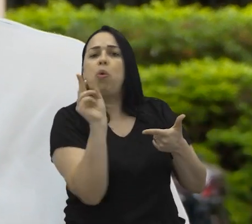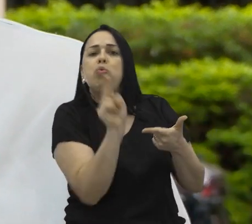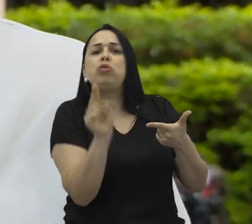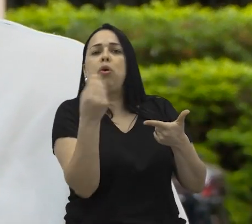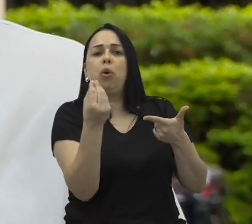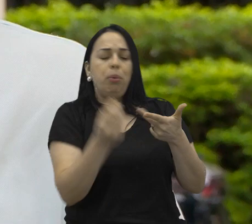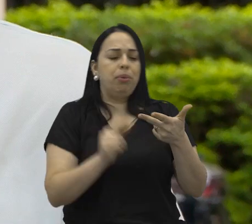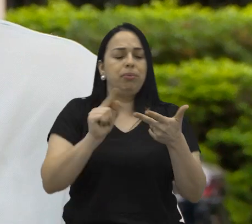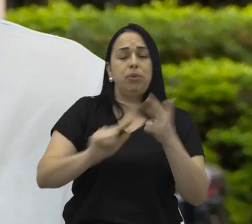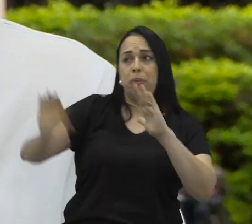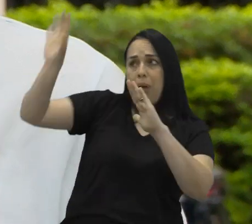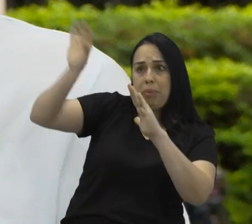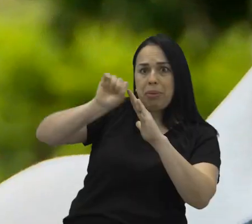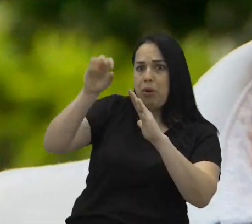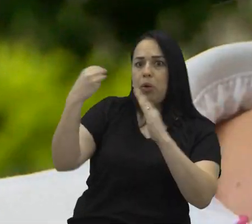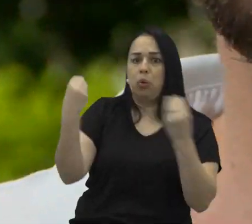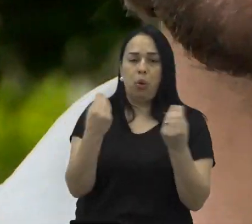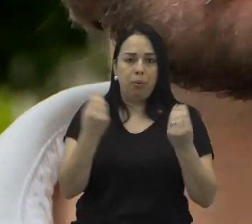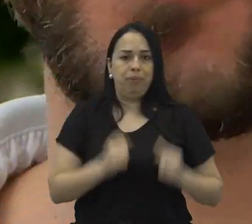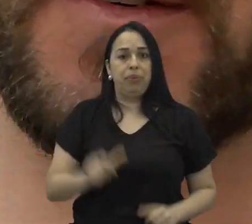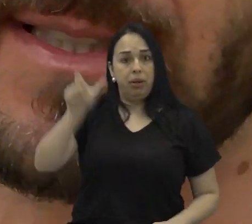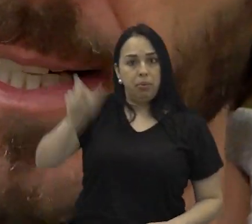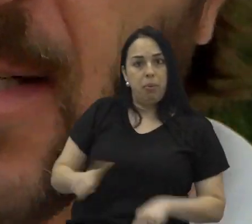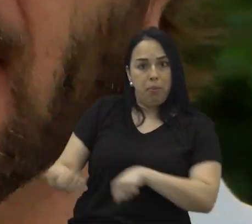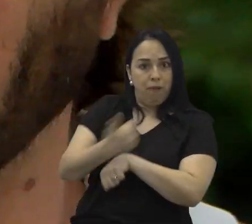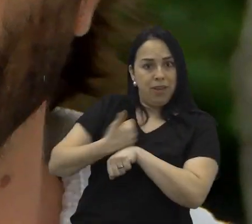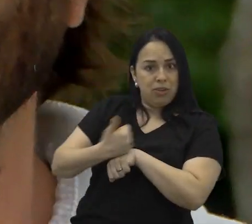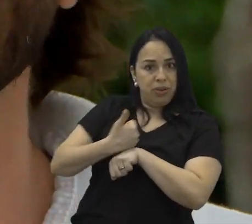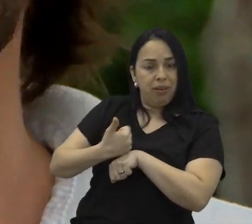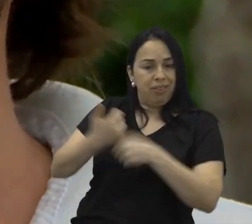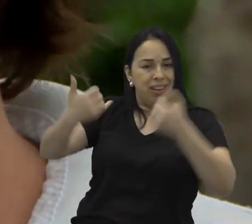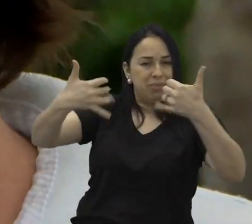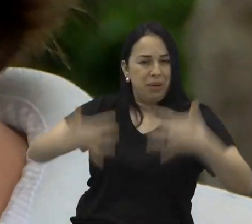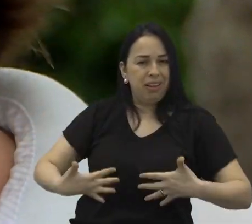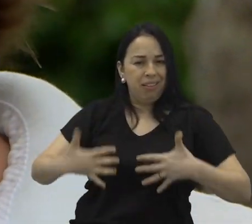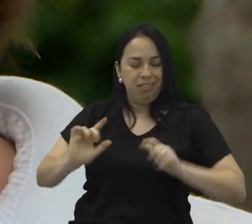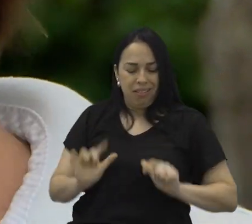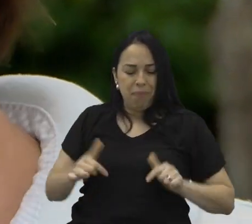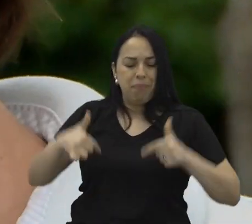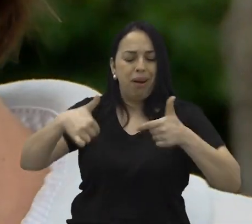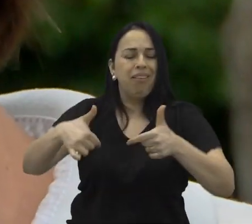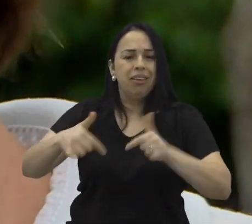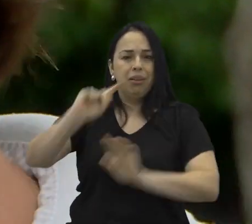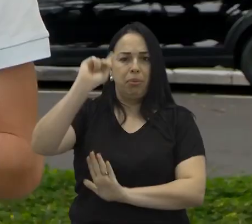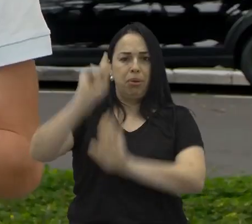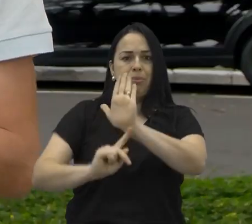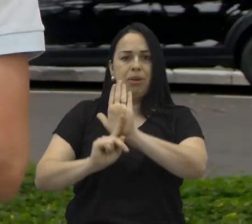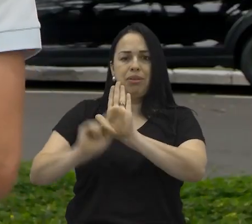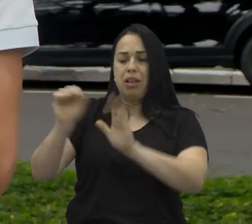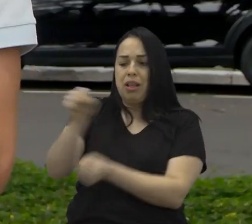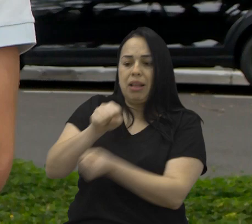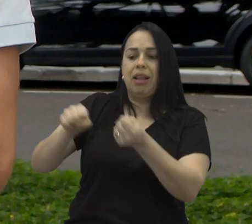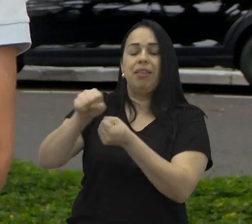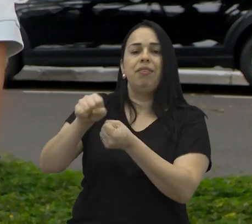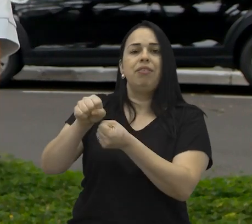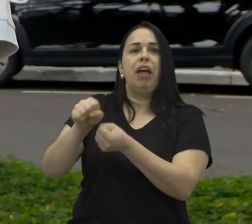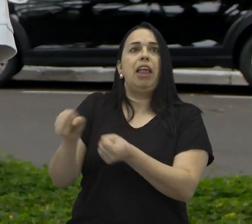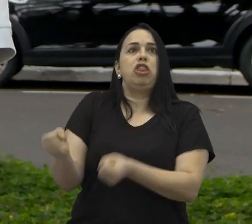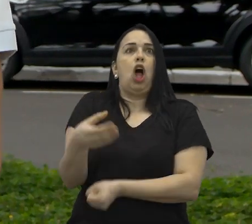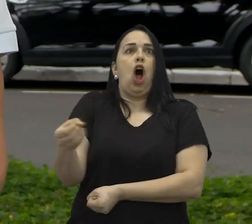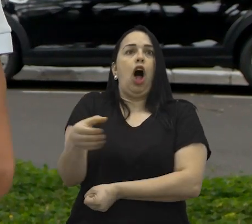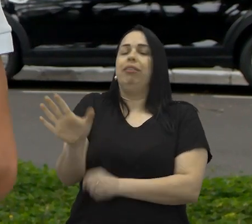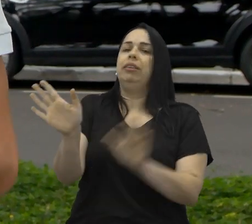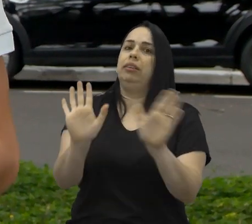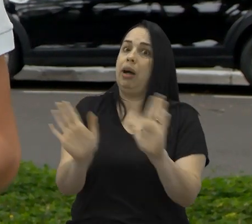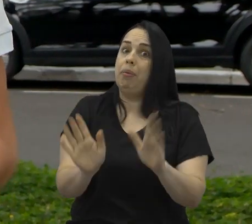solares, né? Para a questão da energia. Para o ambientalista, projetos e ações sustentáveis não são mais uma